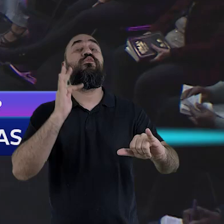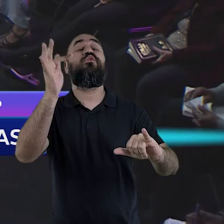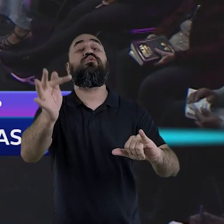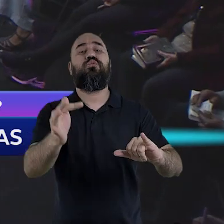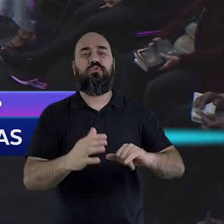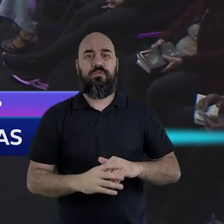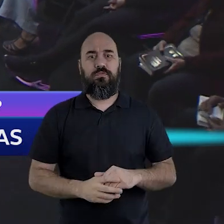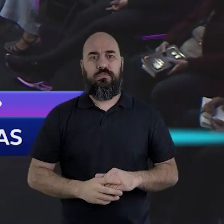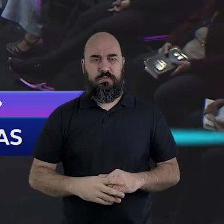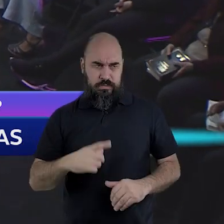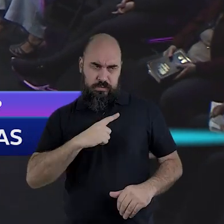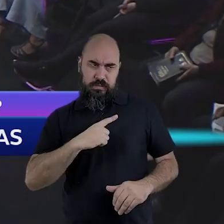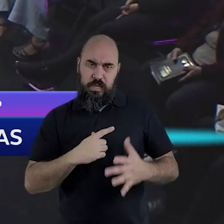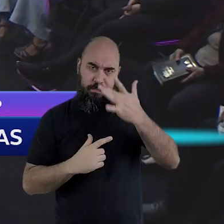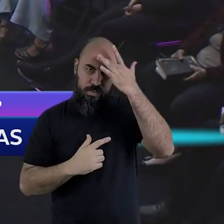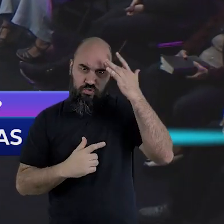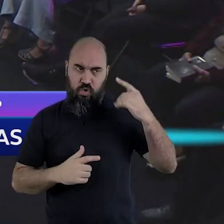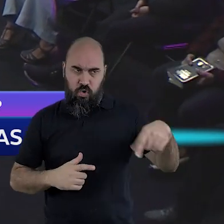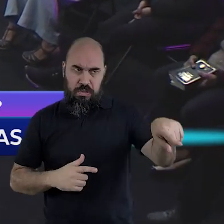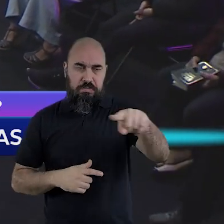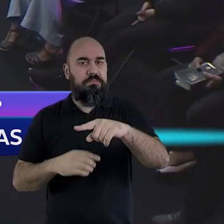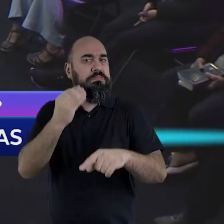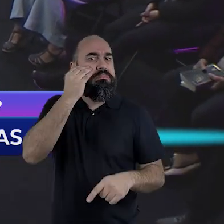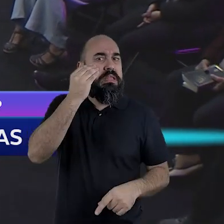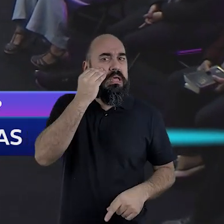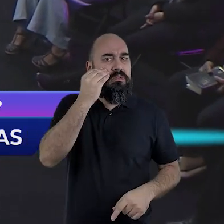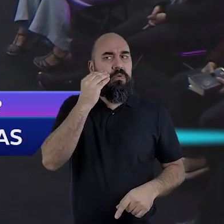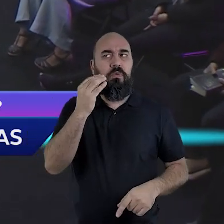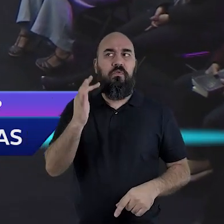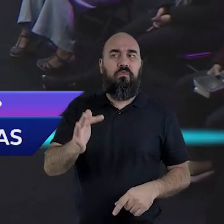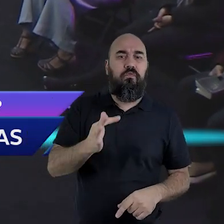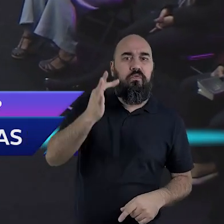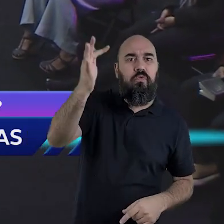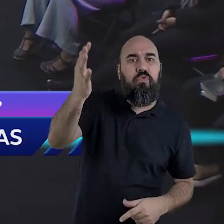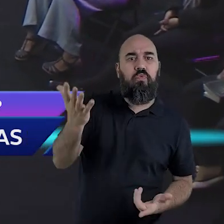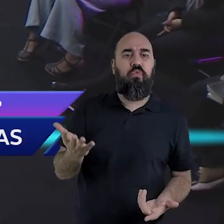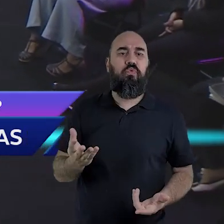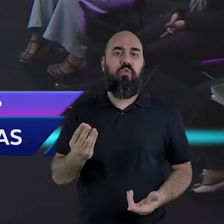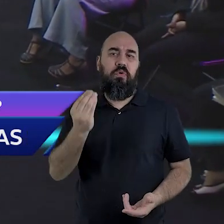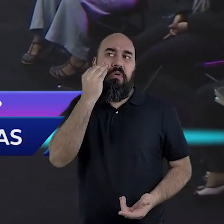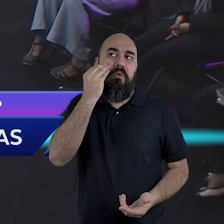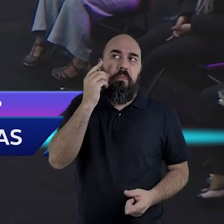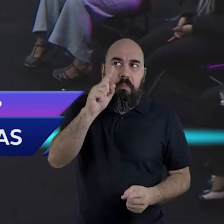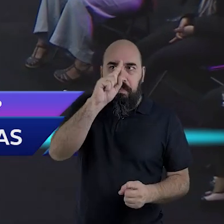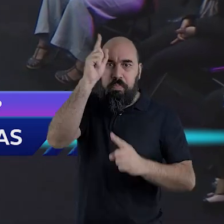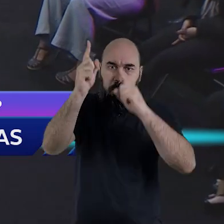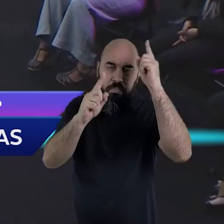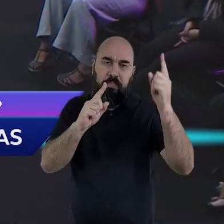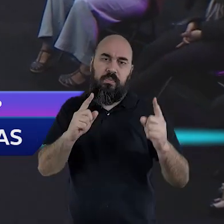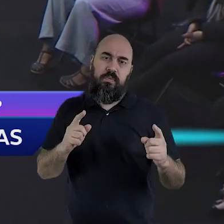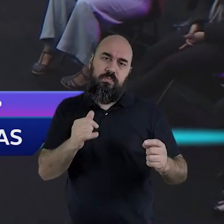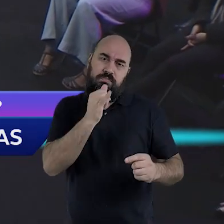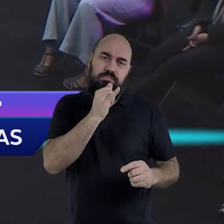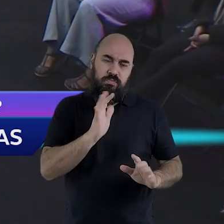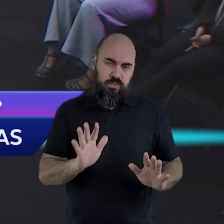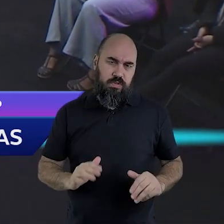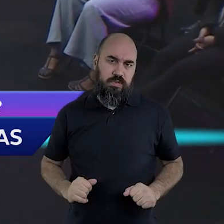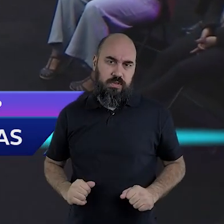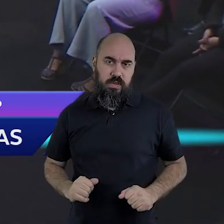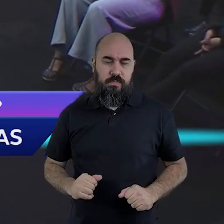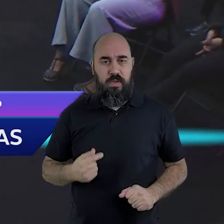Há muitas pessoas que tentam prever o futuro e podem até acertar. Há muitas formas de você acertar o